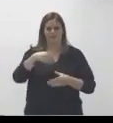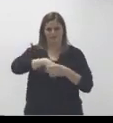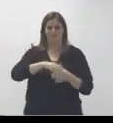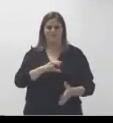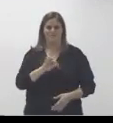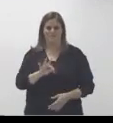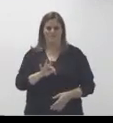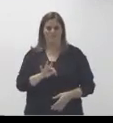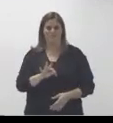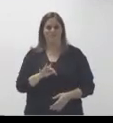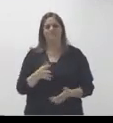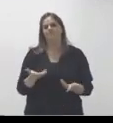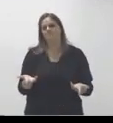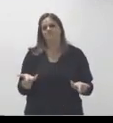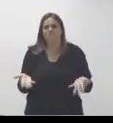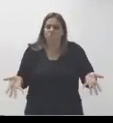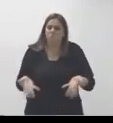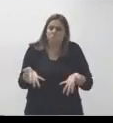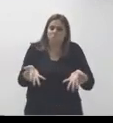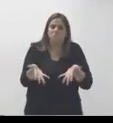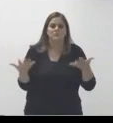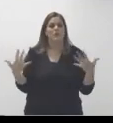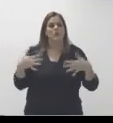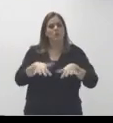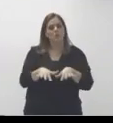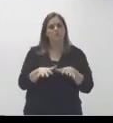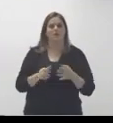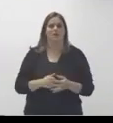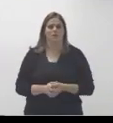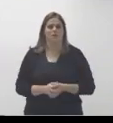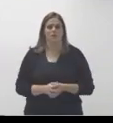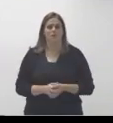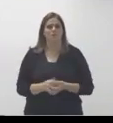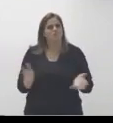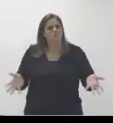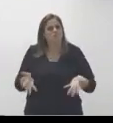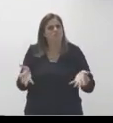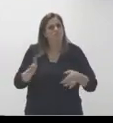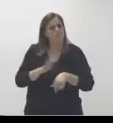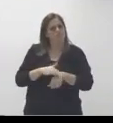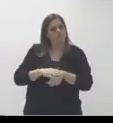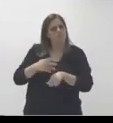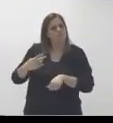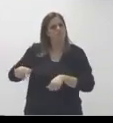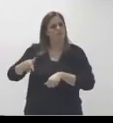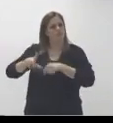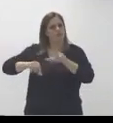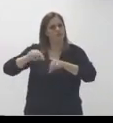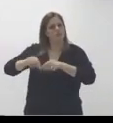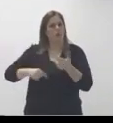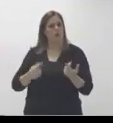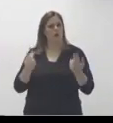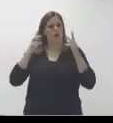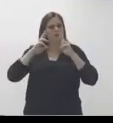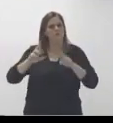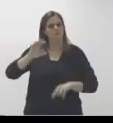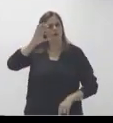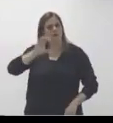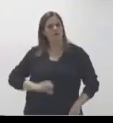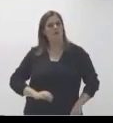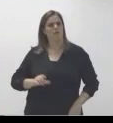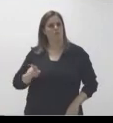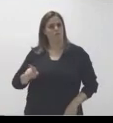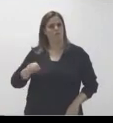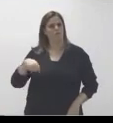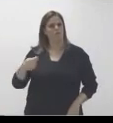território que favoreça a inclusão social com vistas à promoção da autonomia e ao exercício da cidadania então